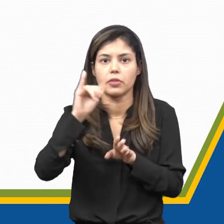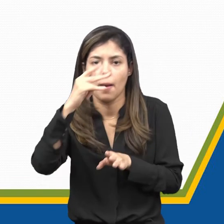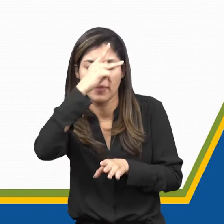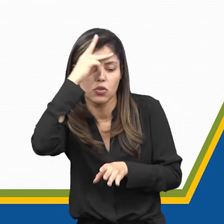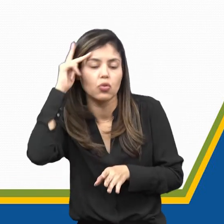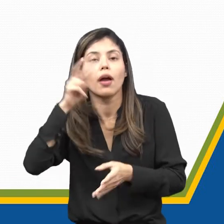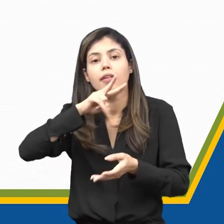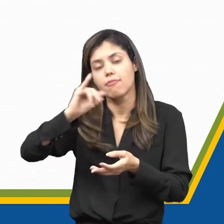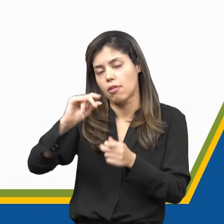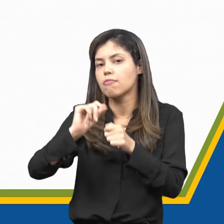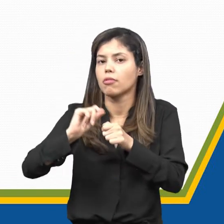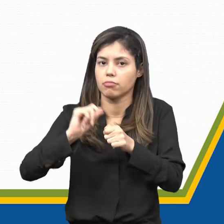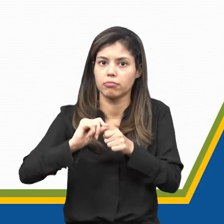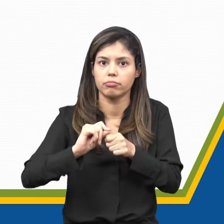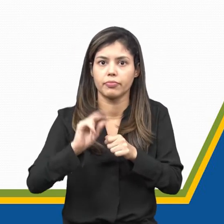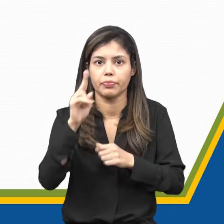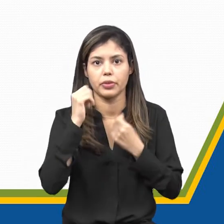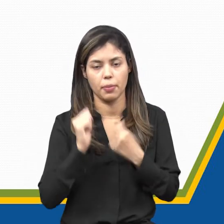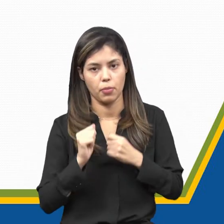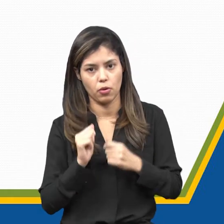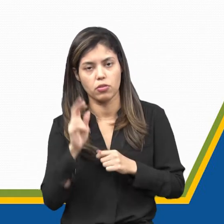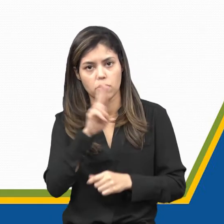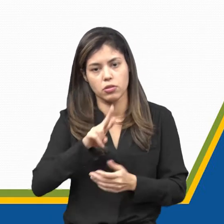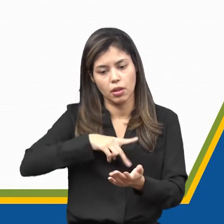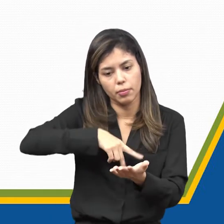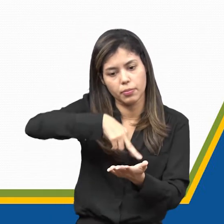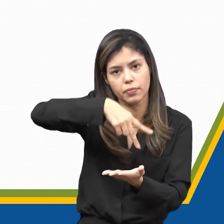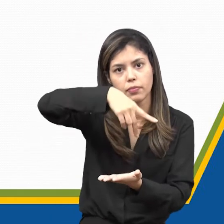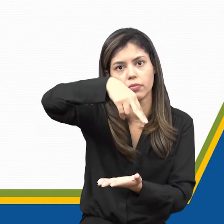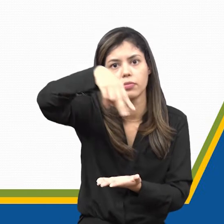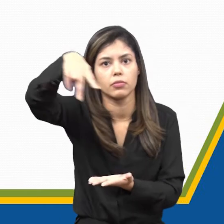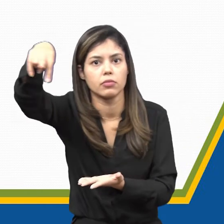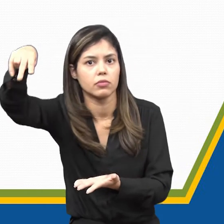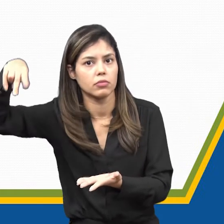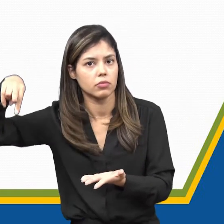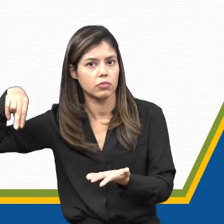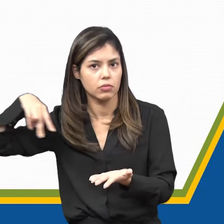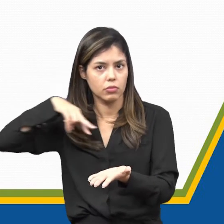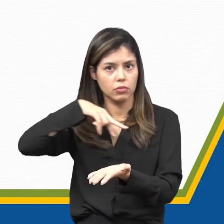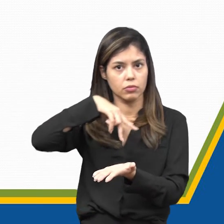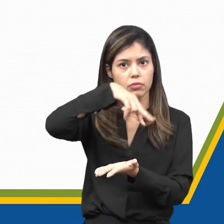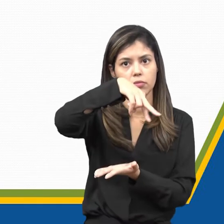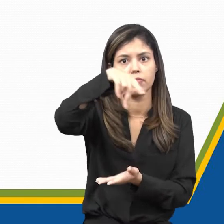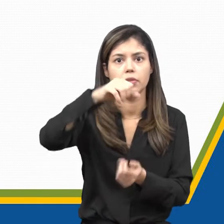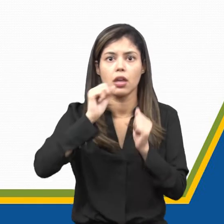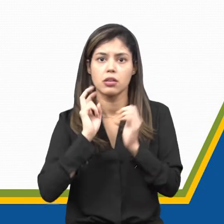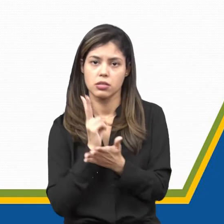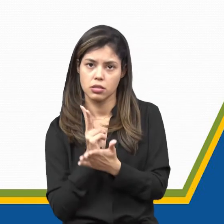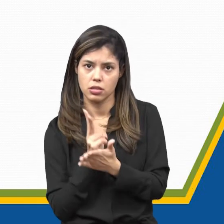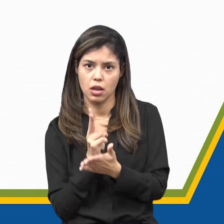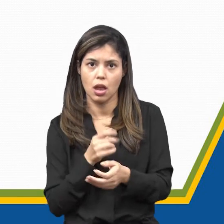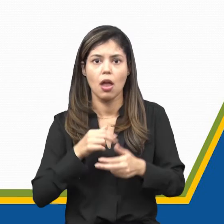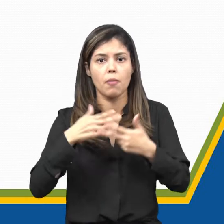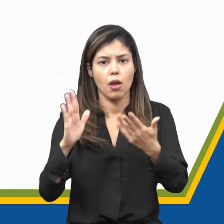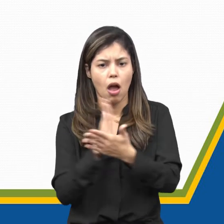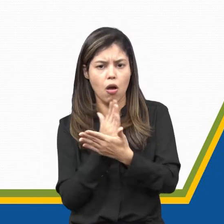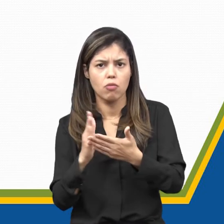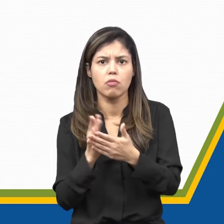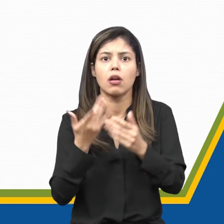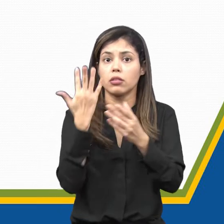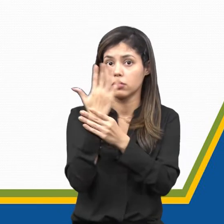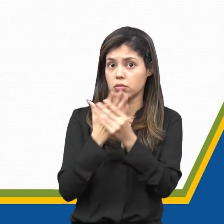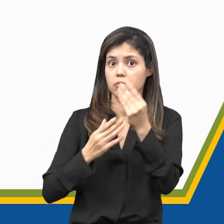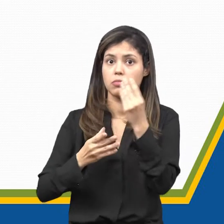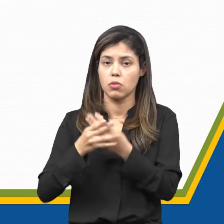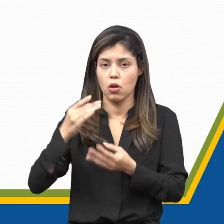deverá deslocar-se conforme mostrado na figura, tocando sempre com uma das mãos o cone, e será anotado o melhor